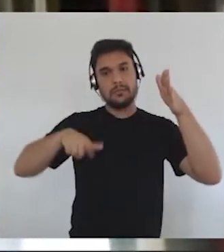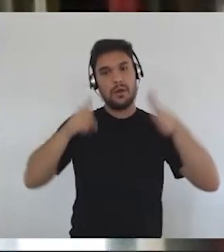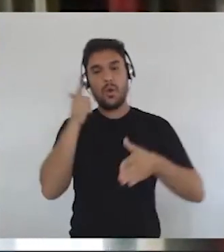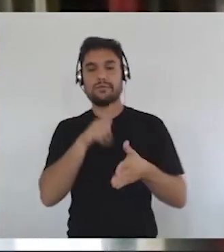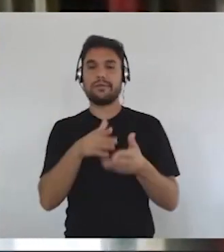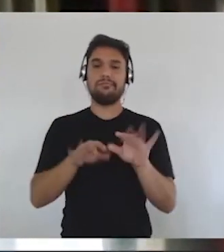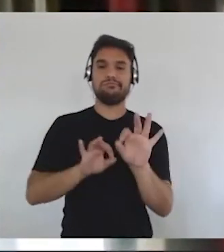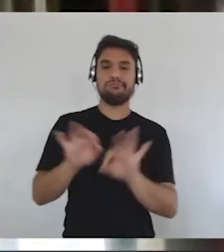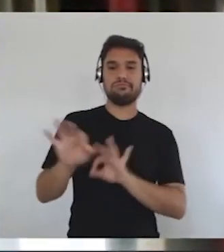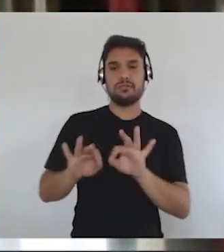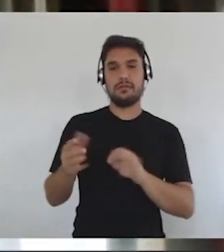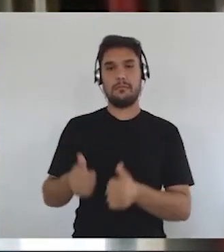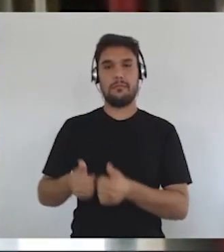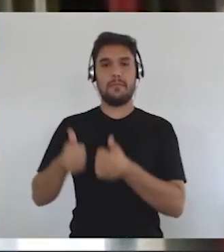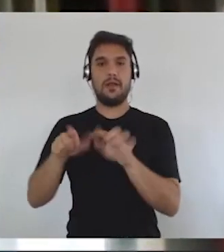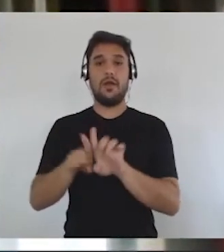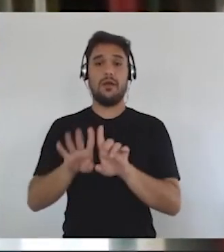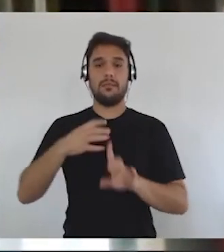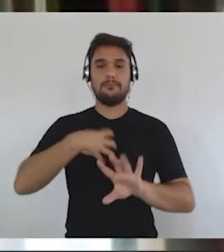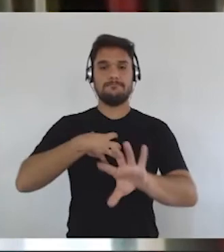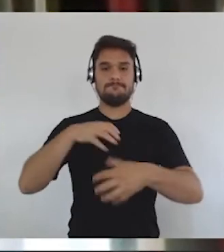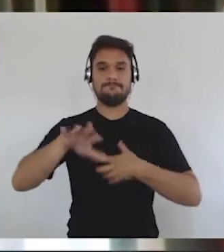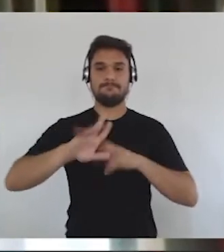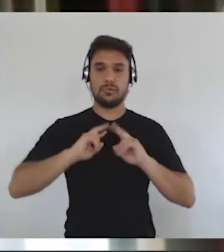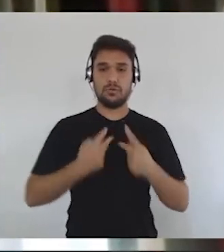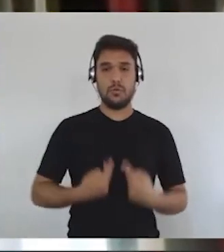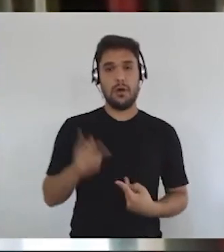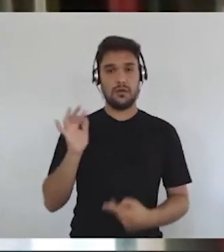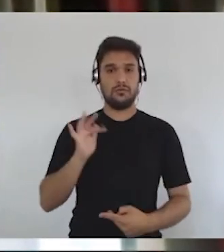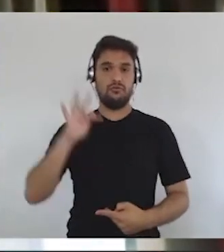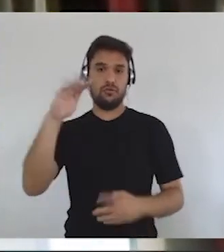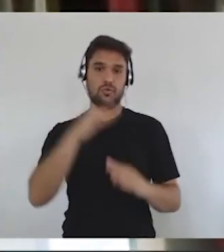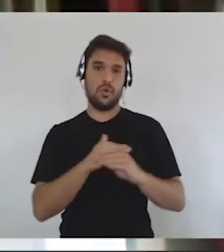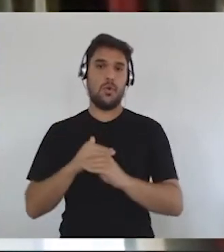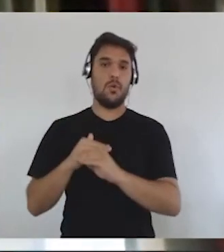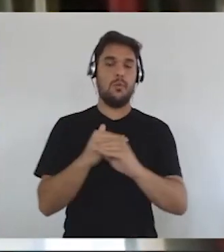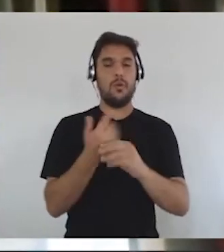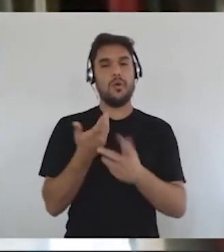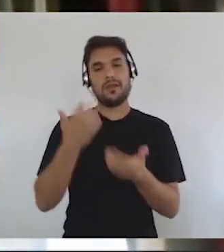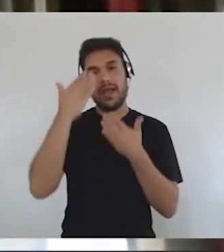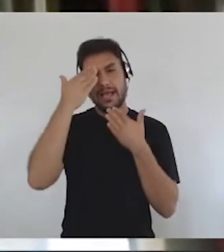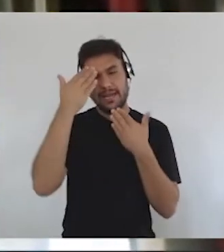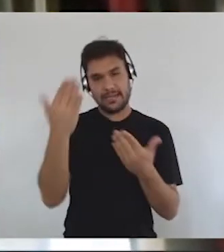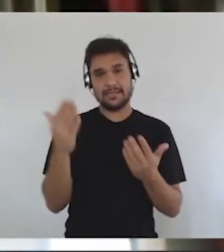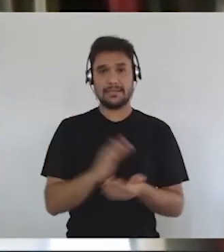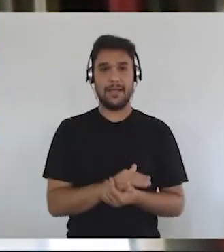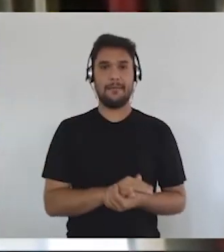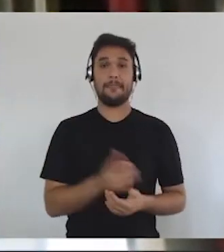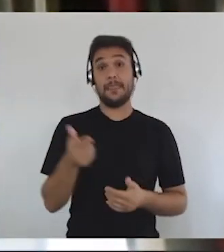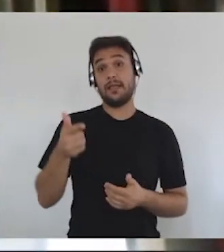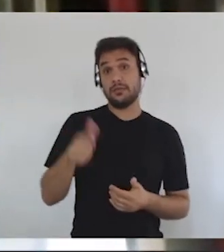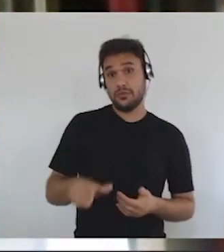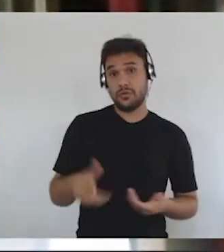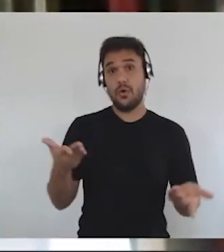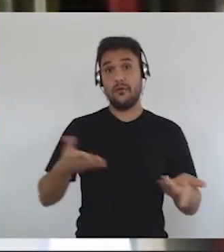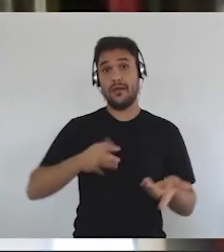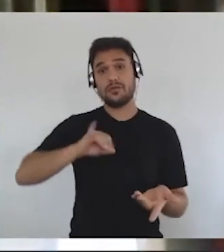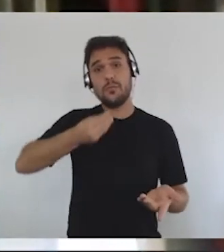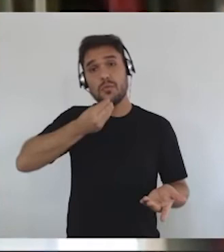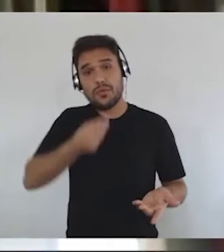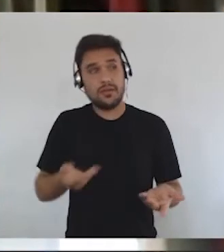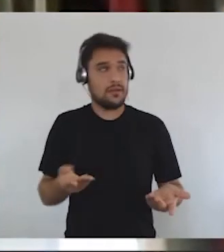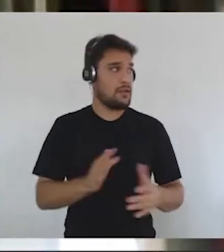melhor, mais compartilhada e mais humana do nosso futuro comum. Queria agradecer novamente a essa